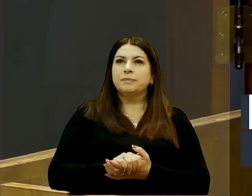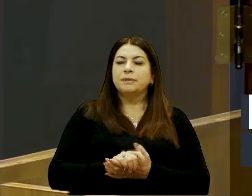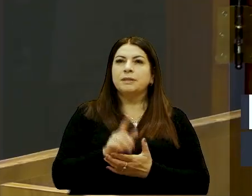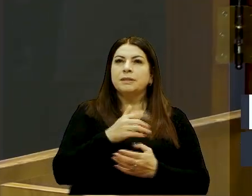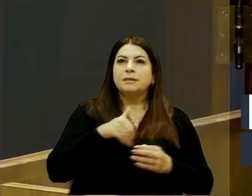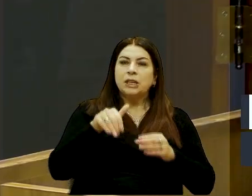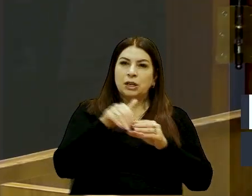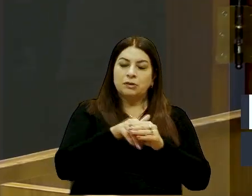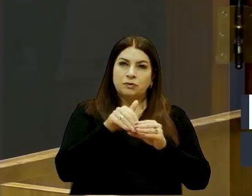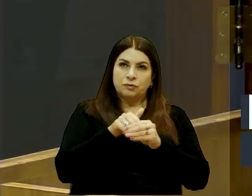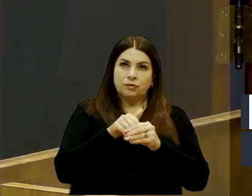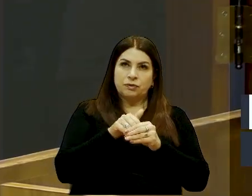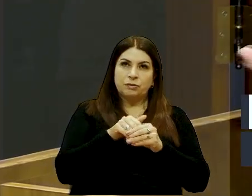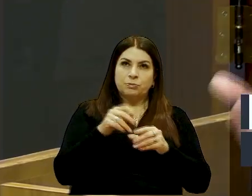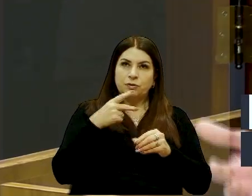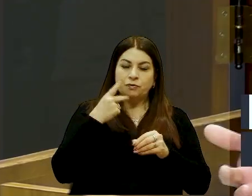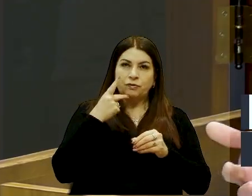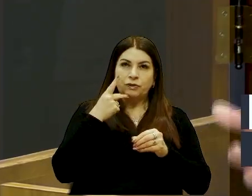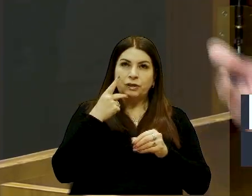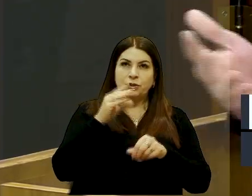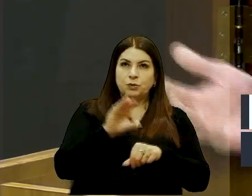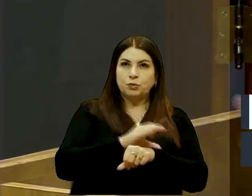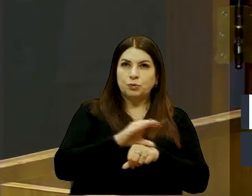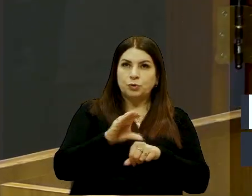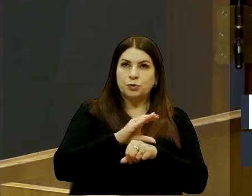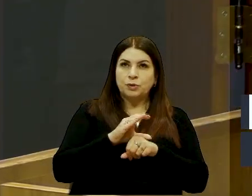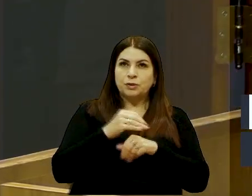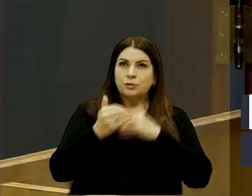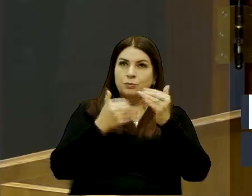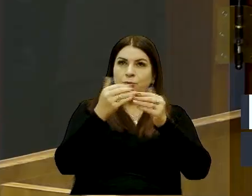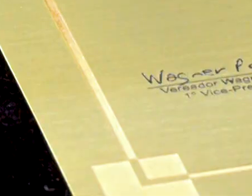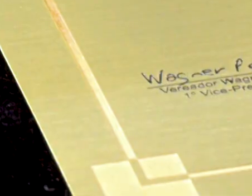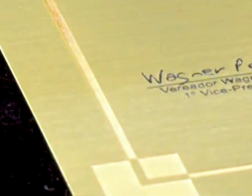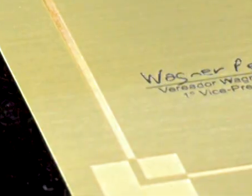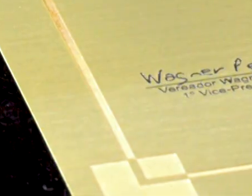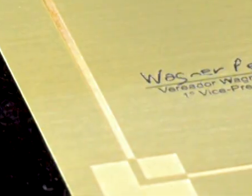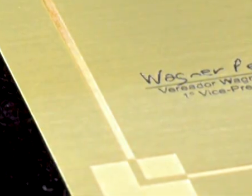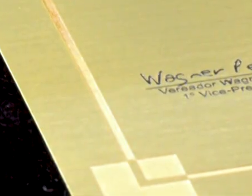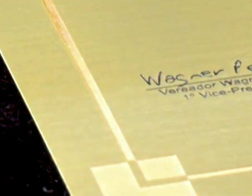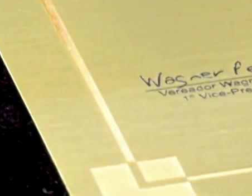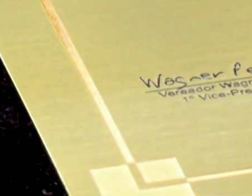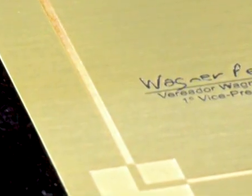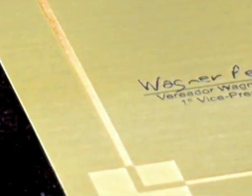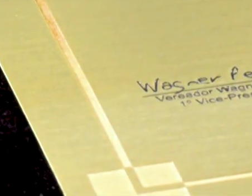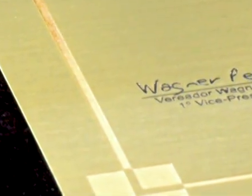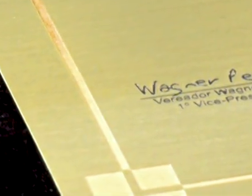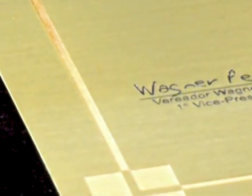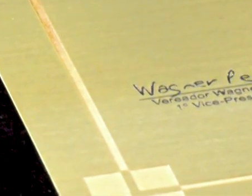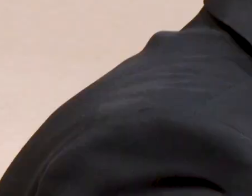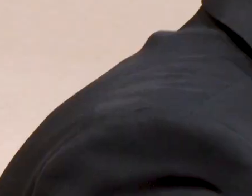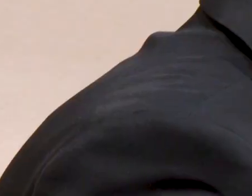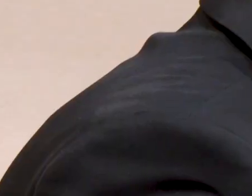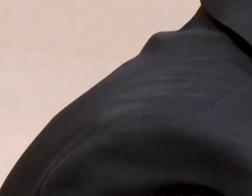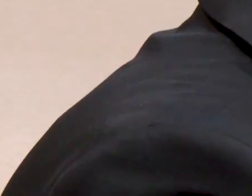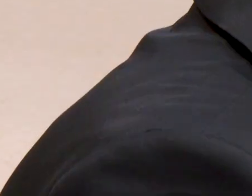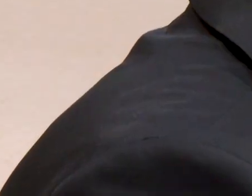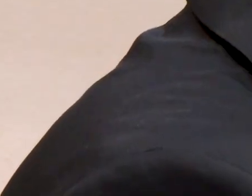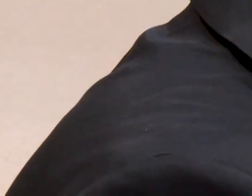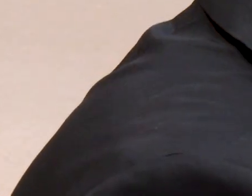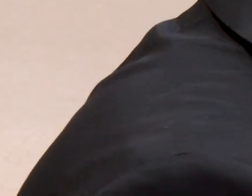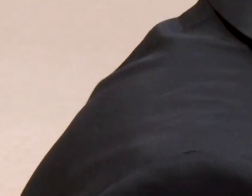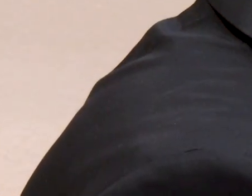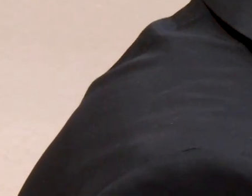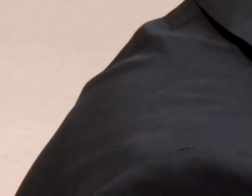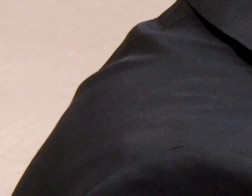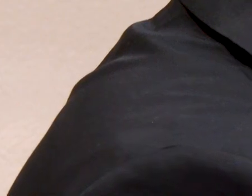eleitoral. Ele é um chamado para falar da Constituição e o seu processo democrático. A homenagem de autoria coletiva de iniciativa